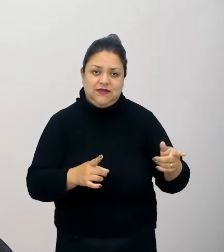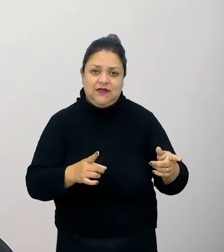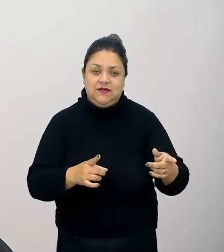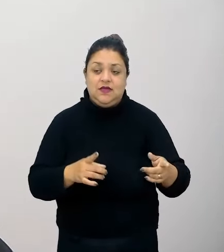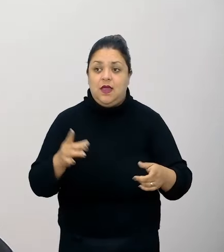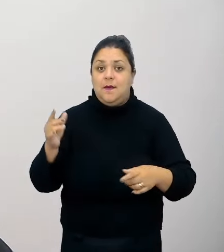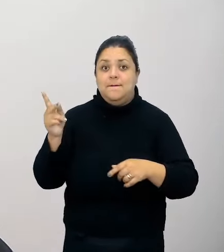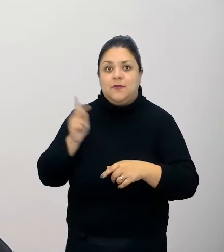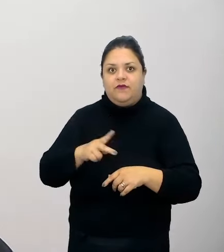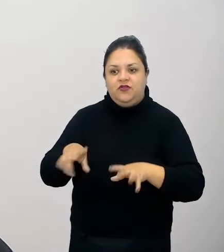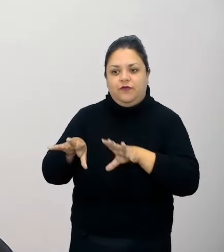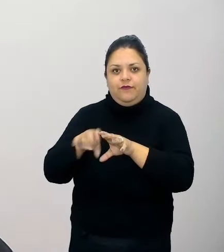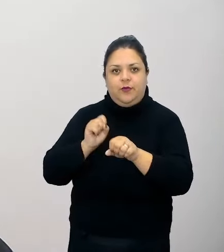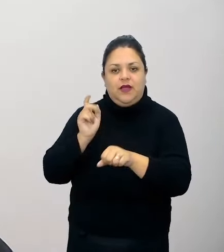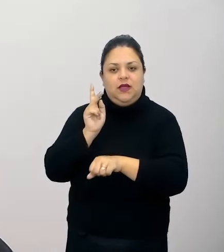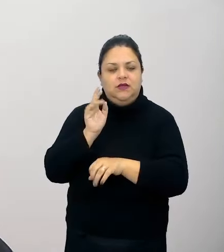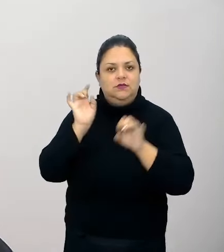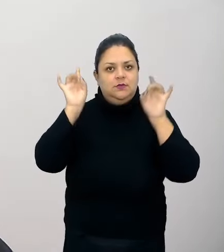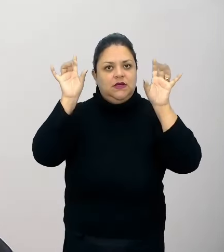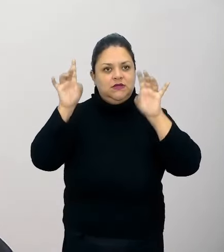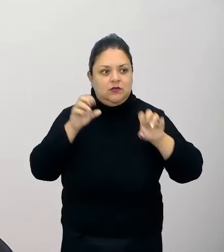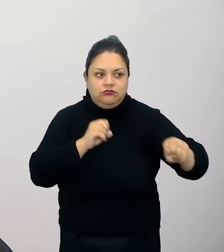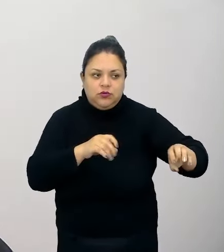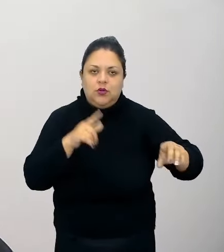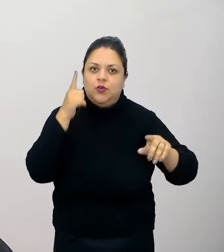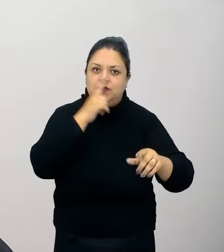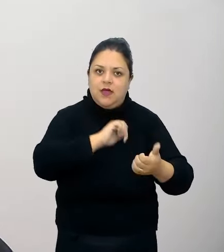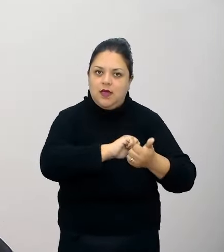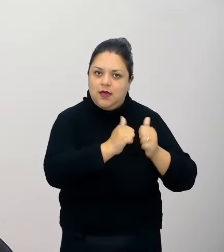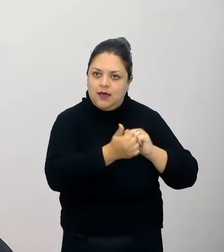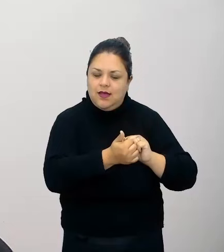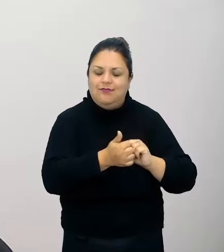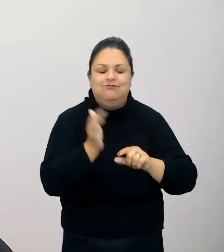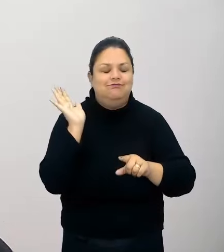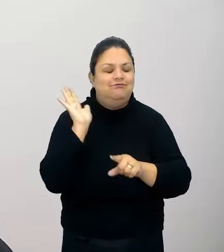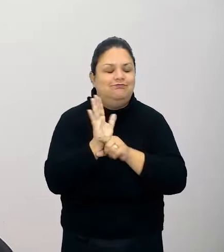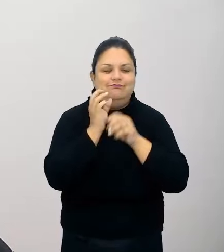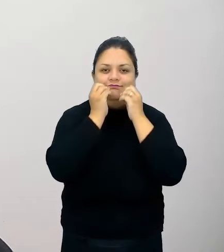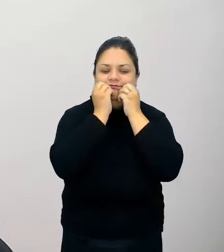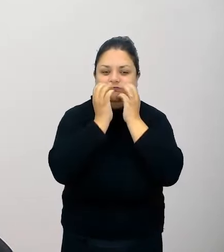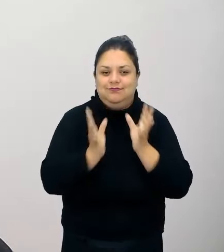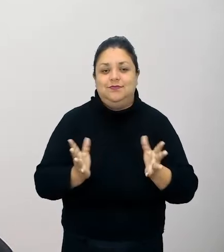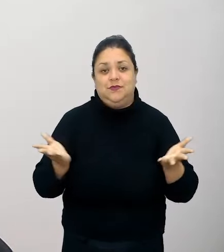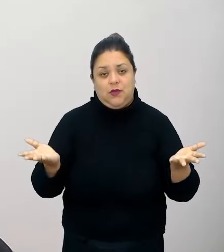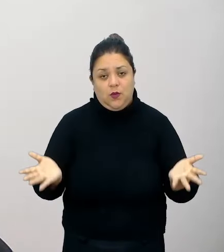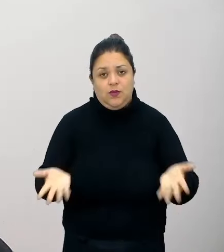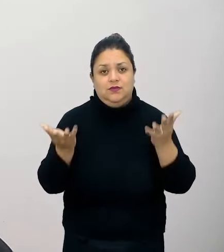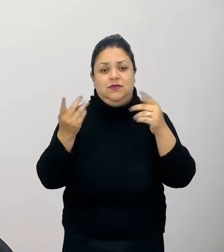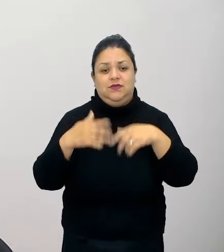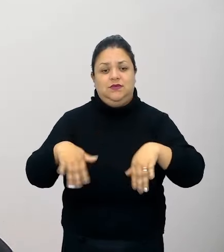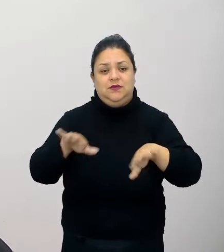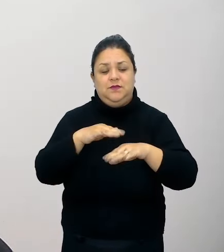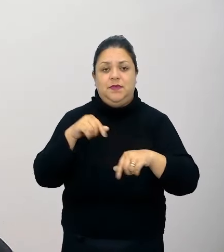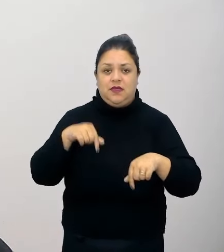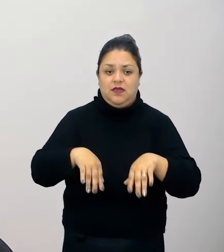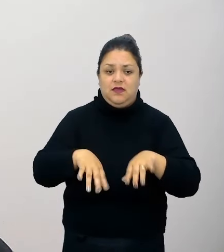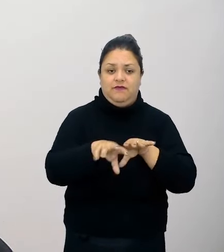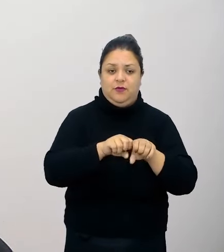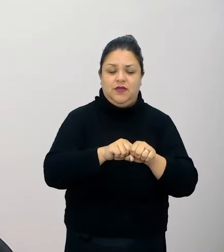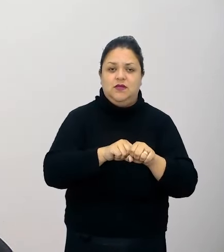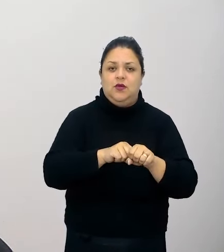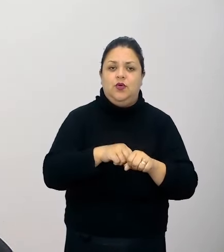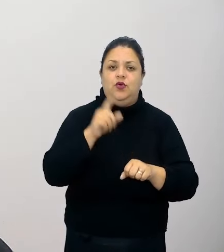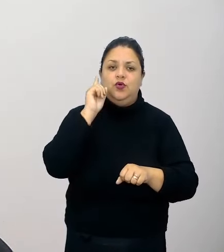especializado, quanto que isso ajuda? Então, por isso que, mais uma vez, eu reforço. Quando nós fizemos a formação de